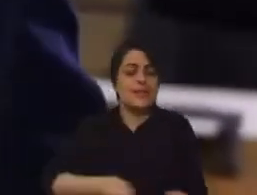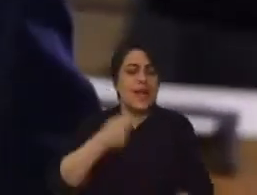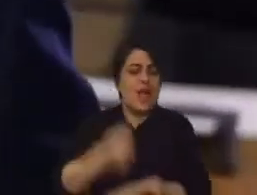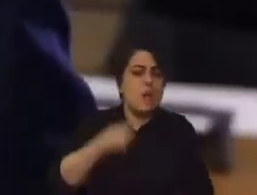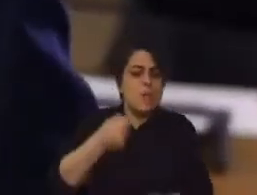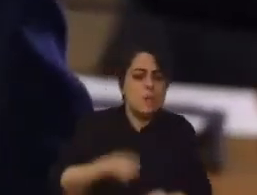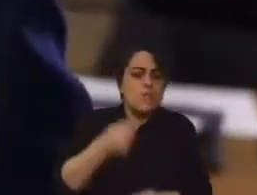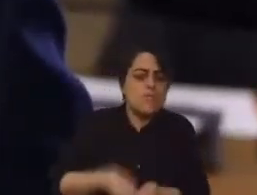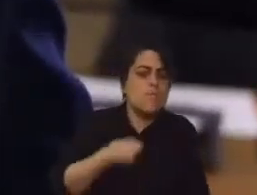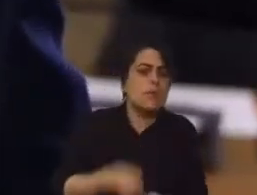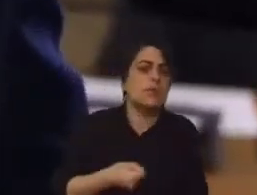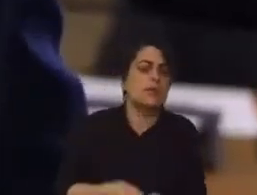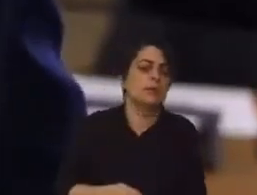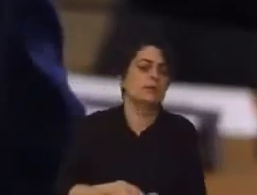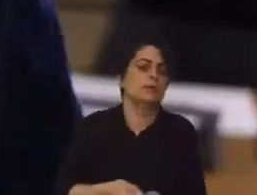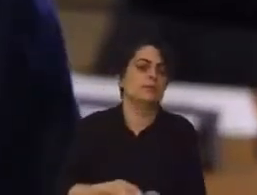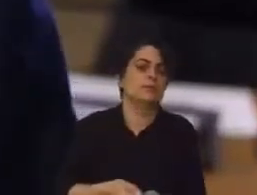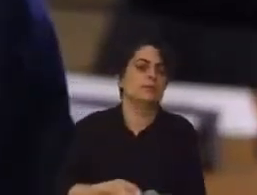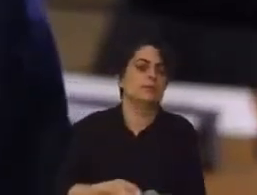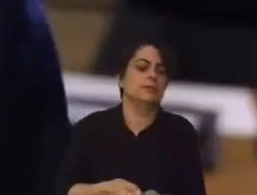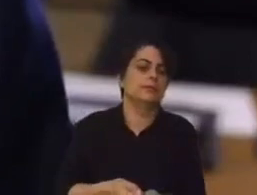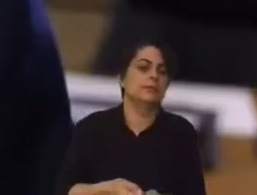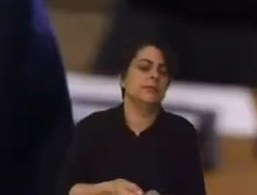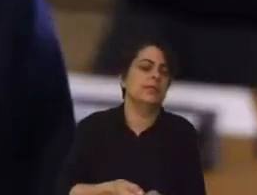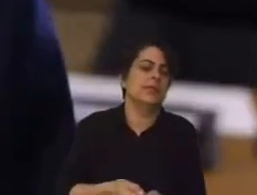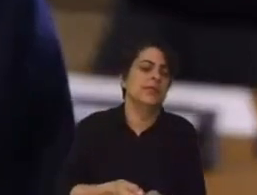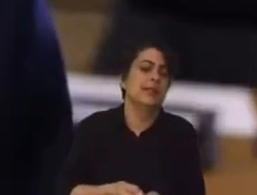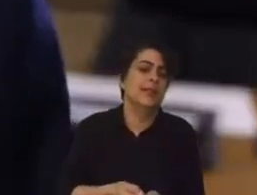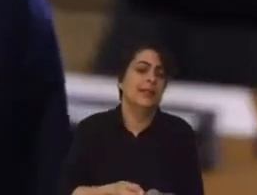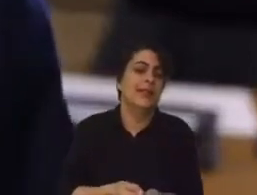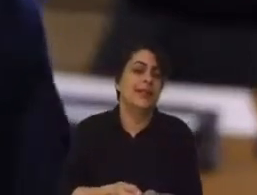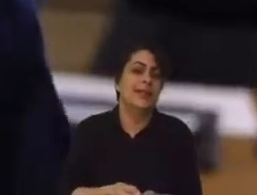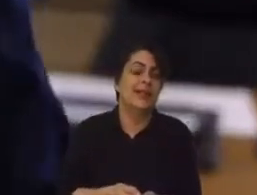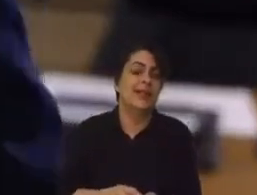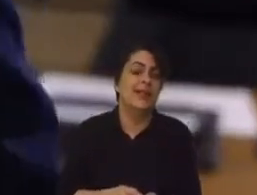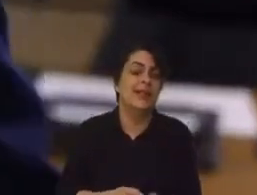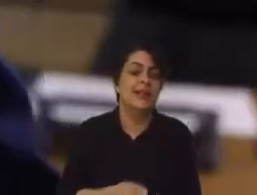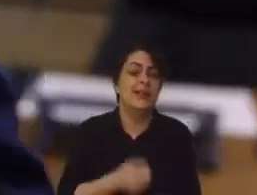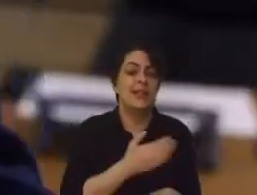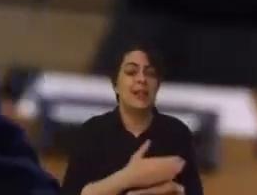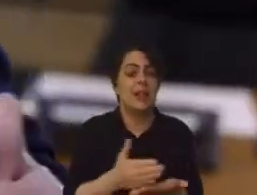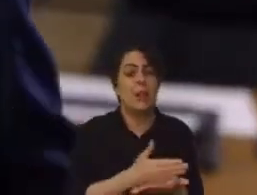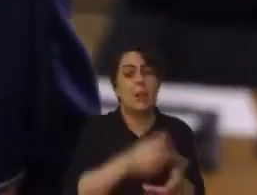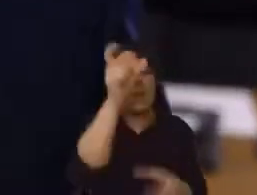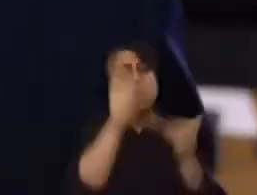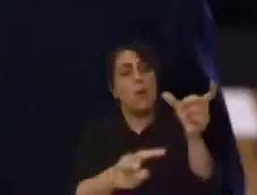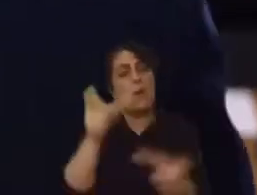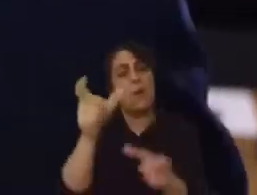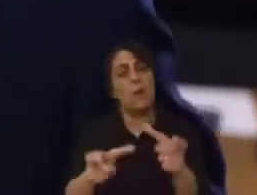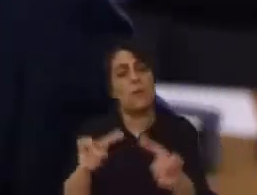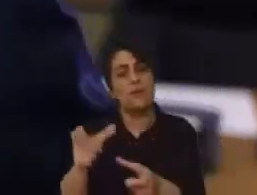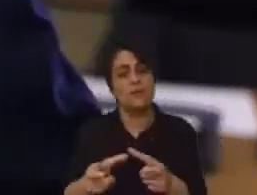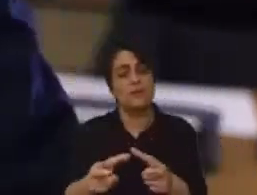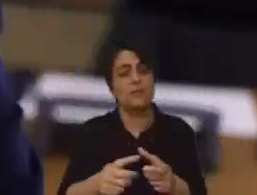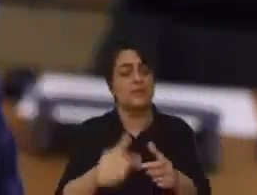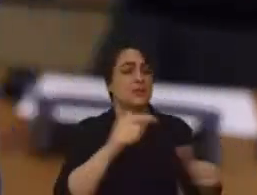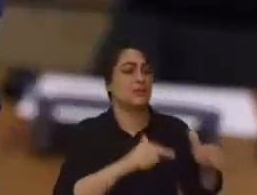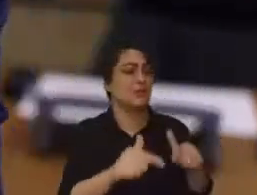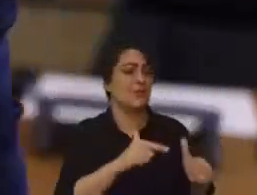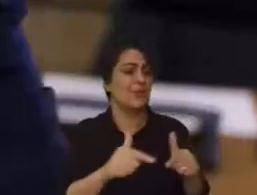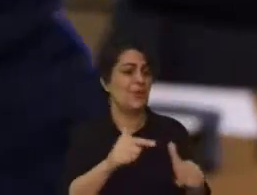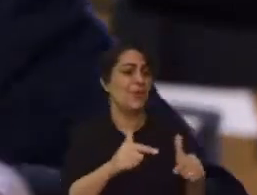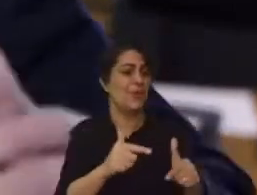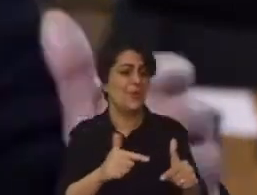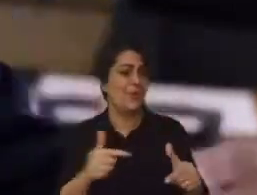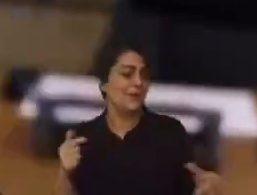do Covid. Muita gente não vai voltar mais trabalhar na sua fábrica, muita gente não vai voltar mais trabalhar no seu escritório,